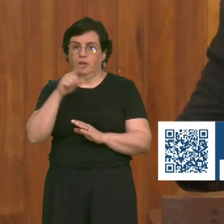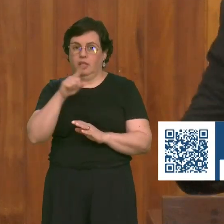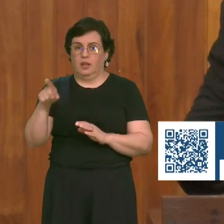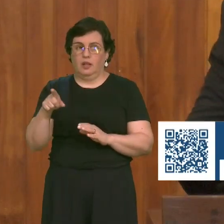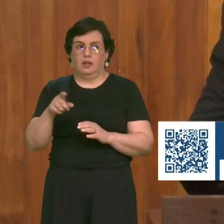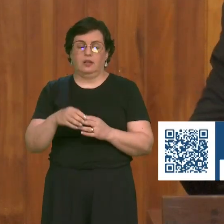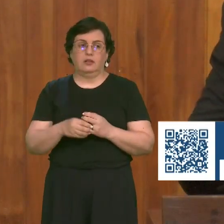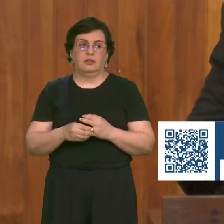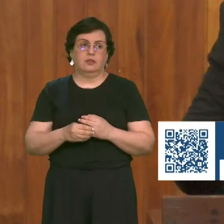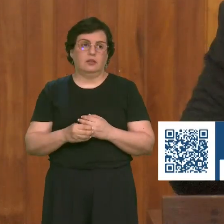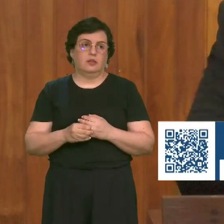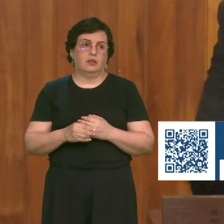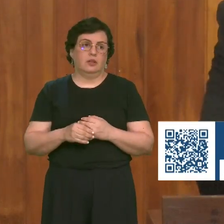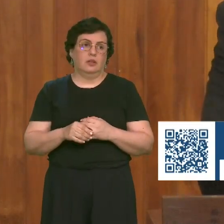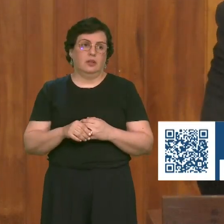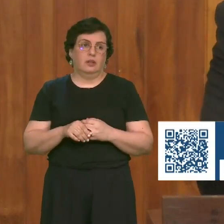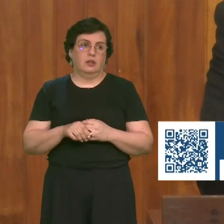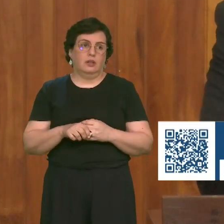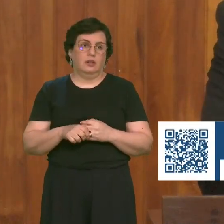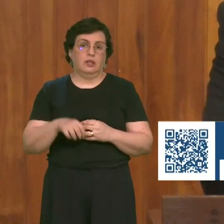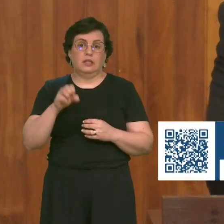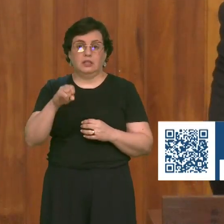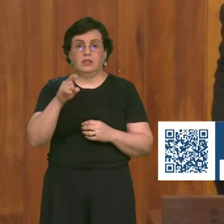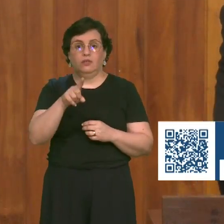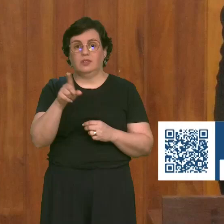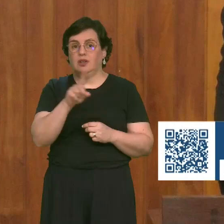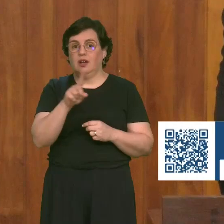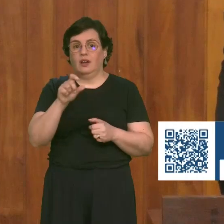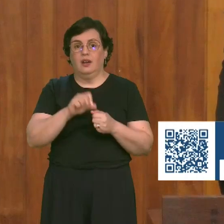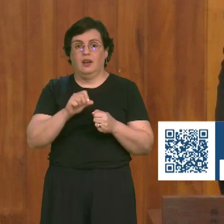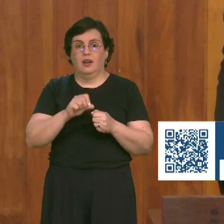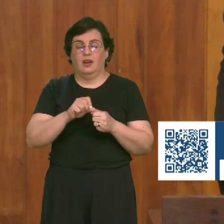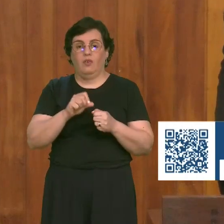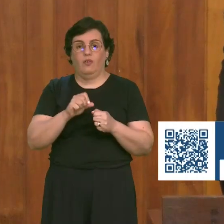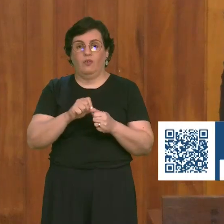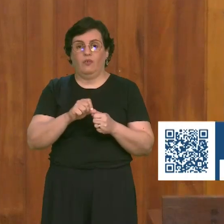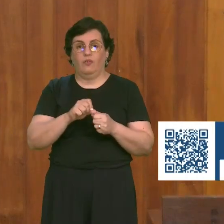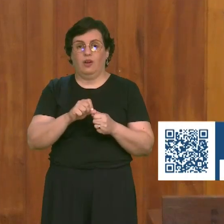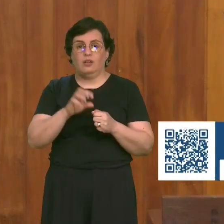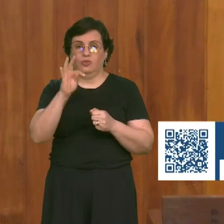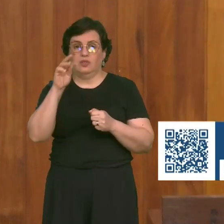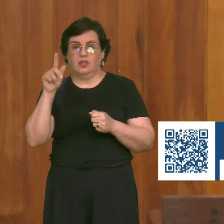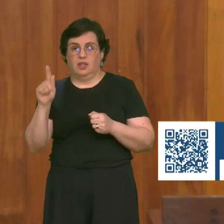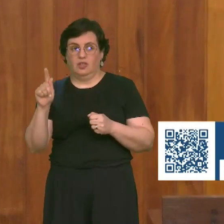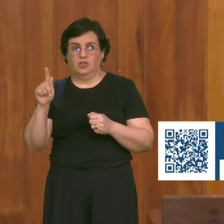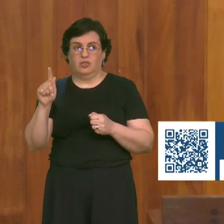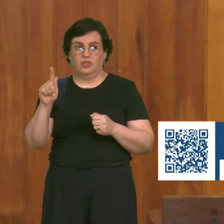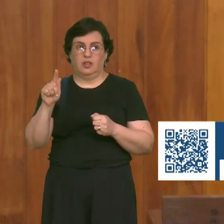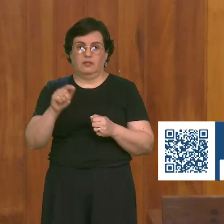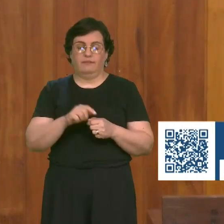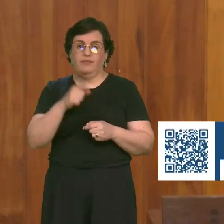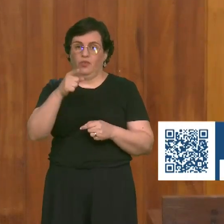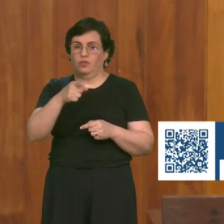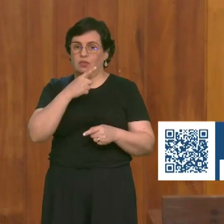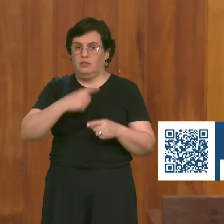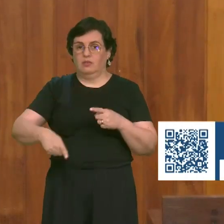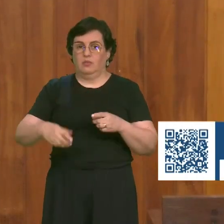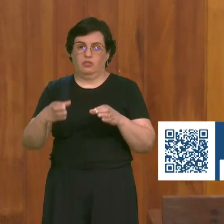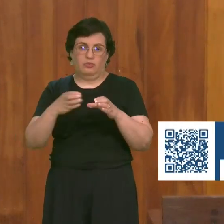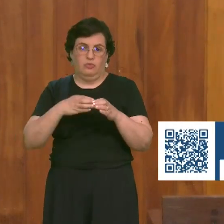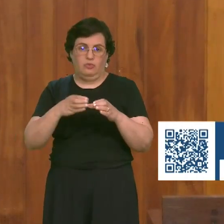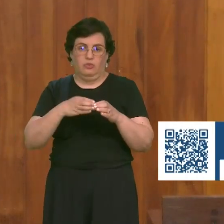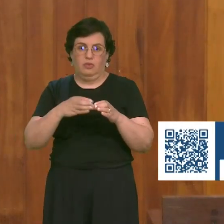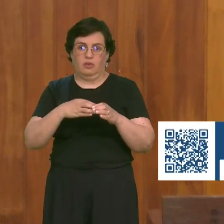percebem nesse momento se você não completa o tiro de guerra que é um alistamento militar obrigatório você não consegue fazer concurso público depois